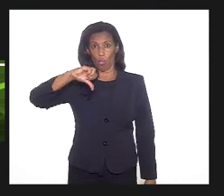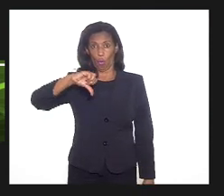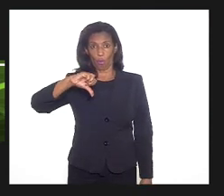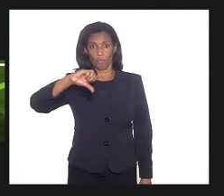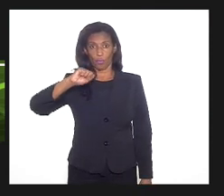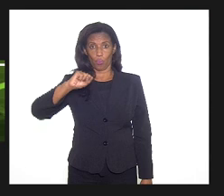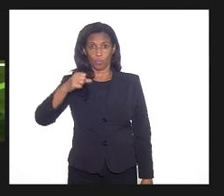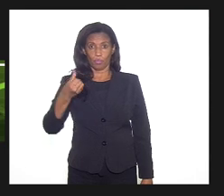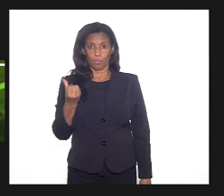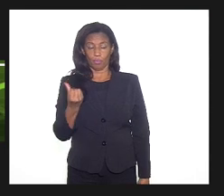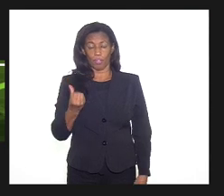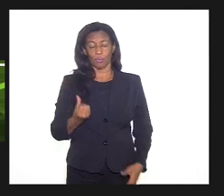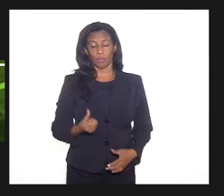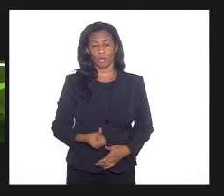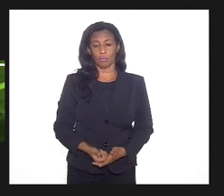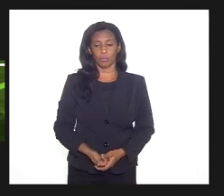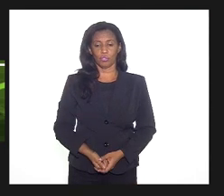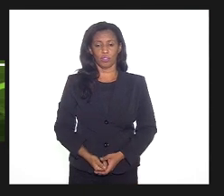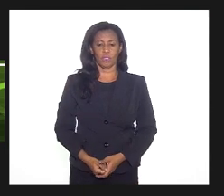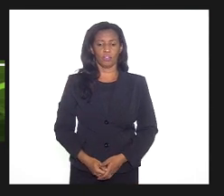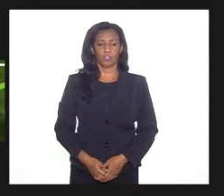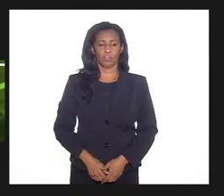21,986.